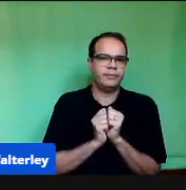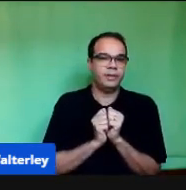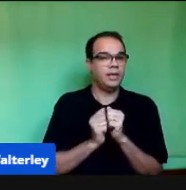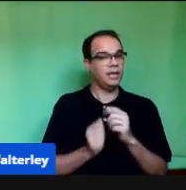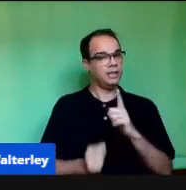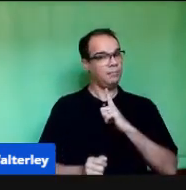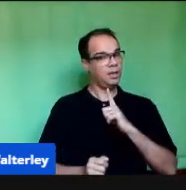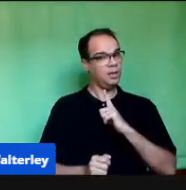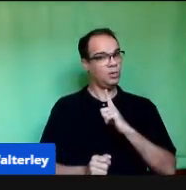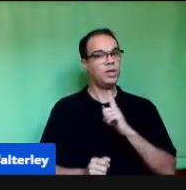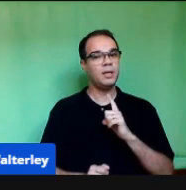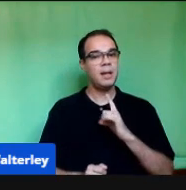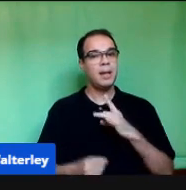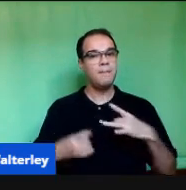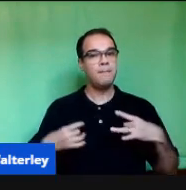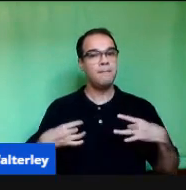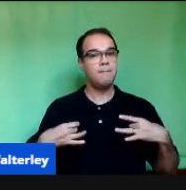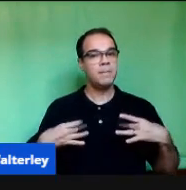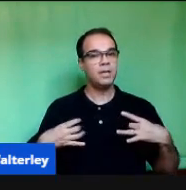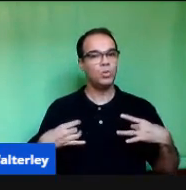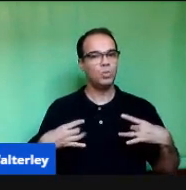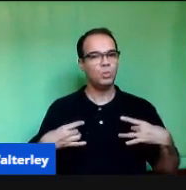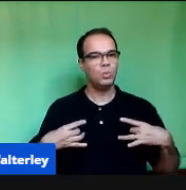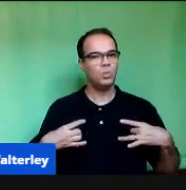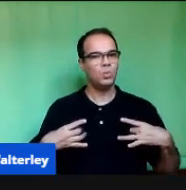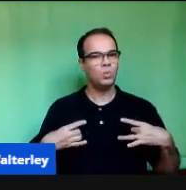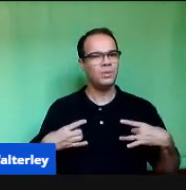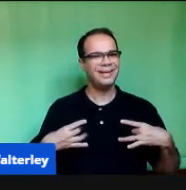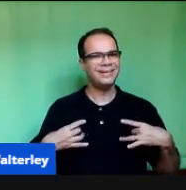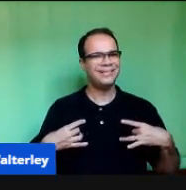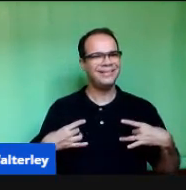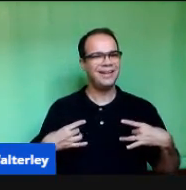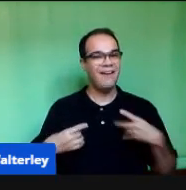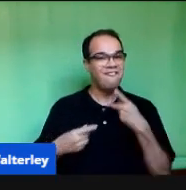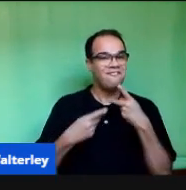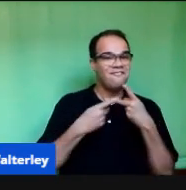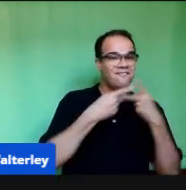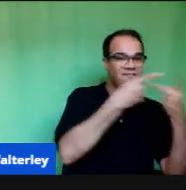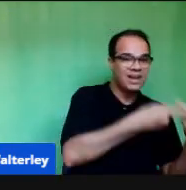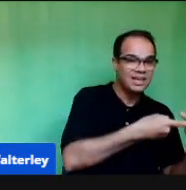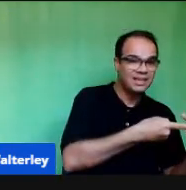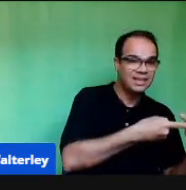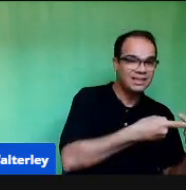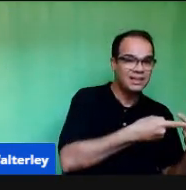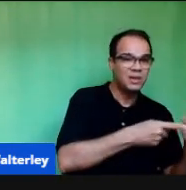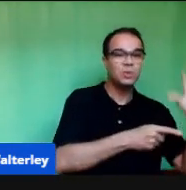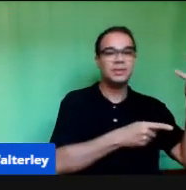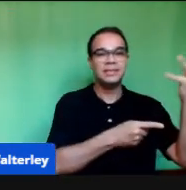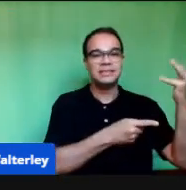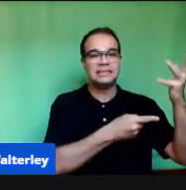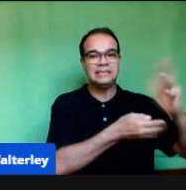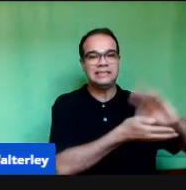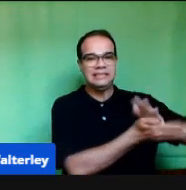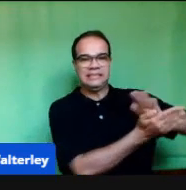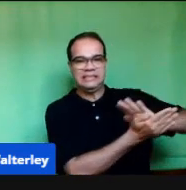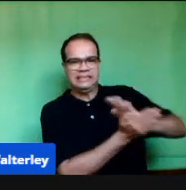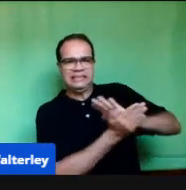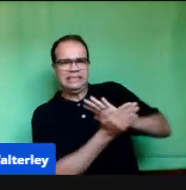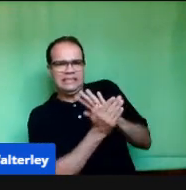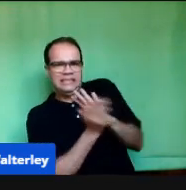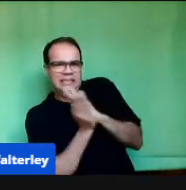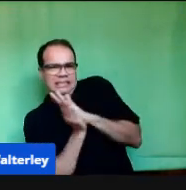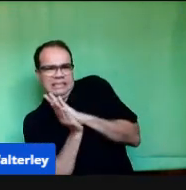pela sua vida e pela sua própria segurança. Então, essa é uma das situações bastante comuns. A